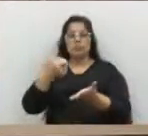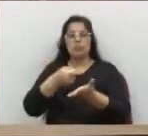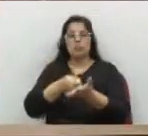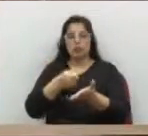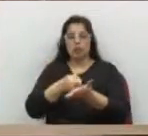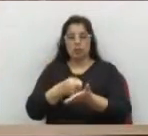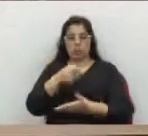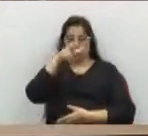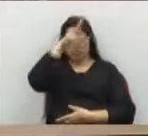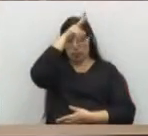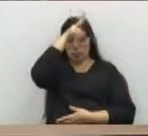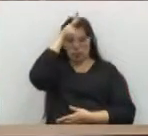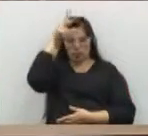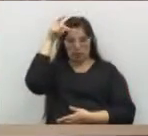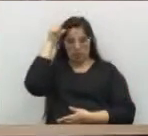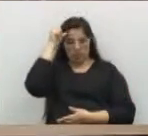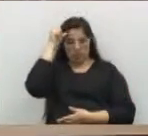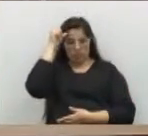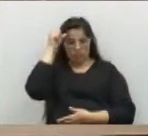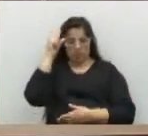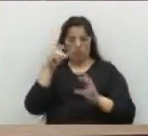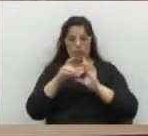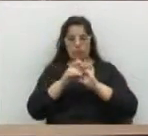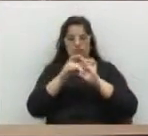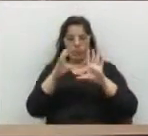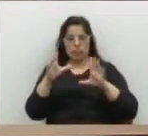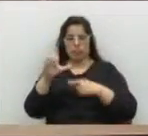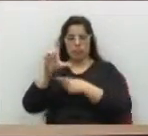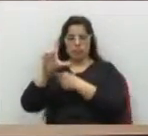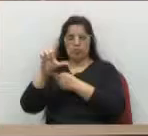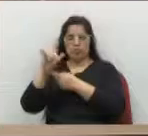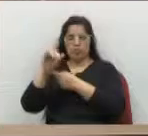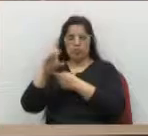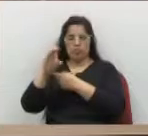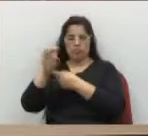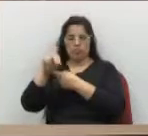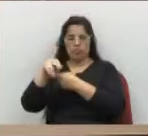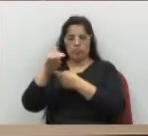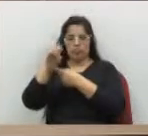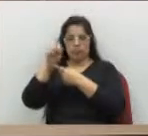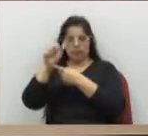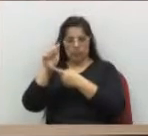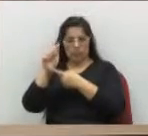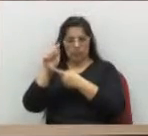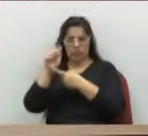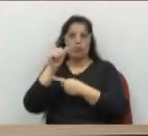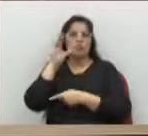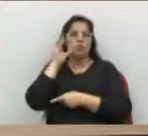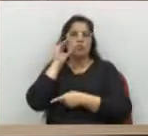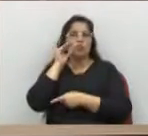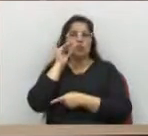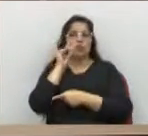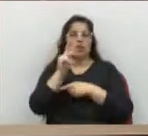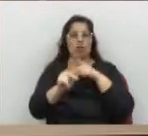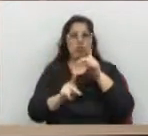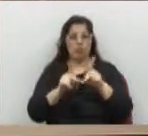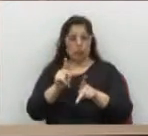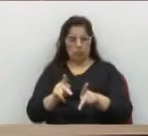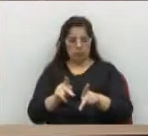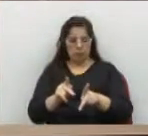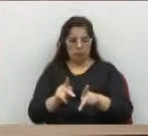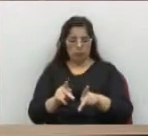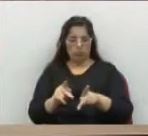Prefeitura Municipal de Limeira conceder licença para os servidores públicos municipais realizarem